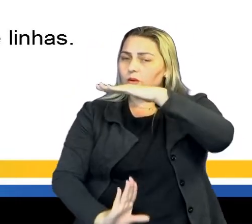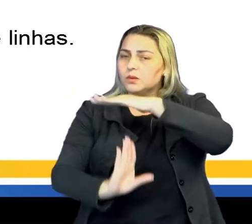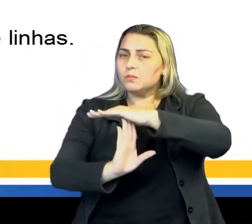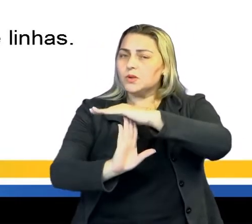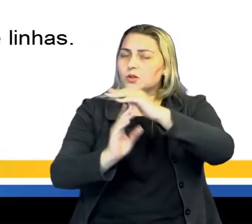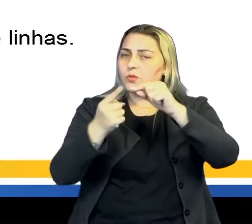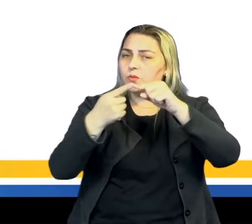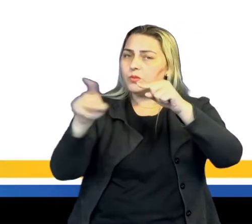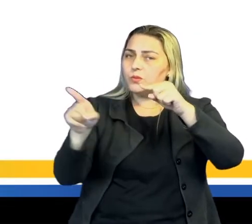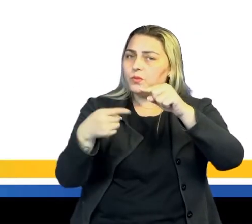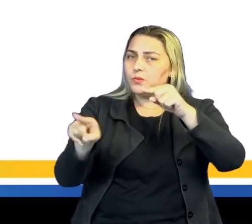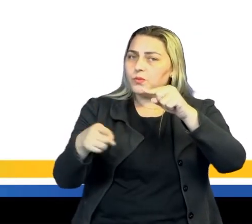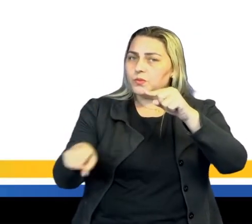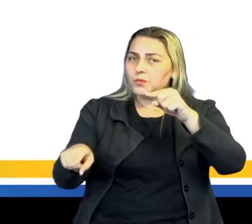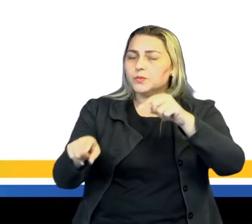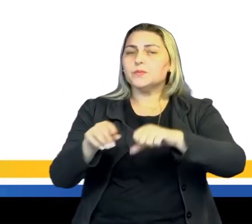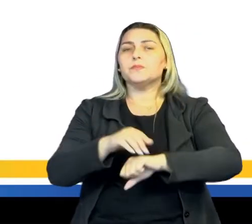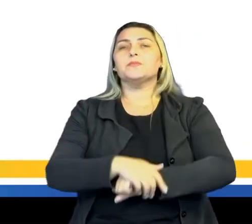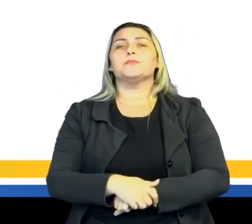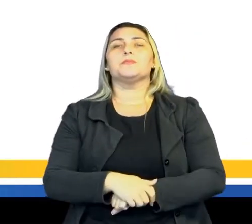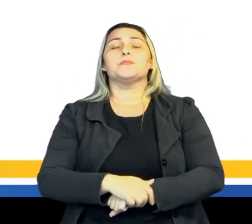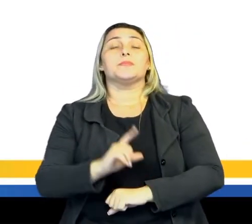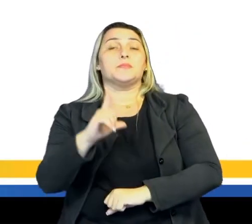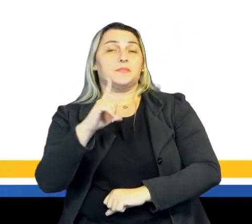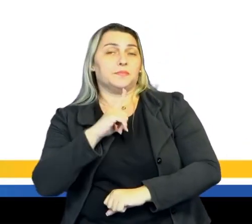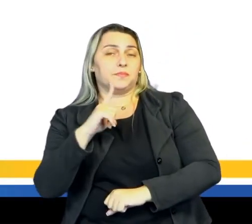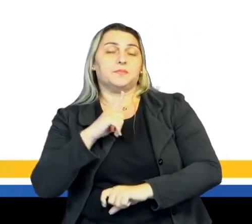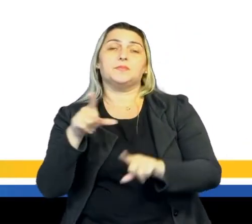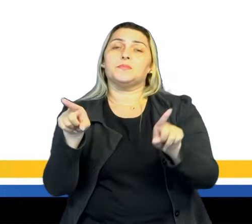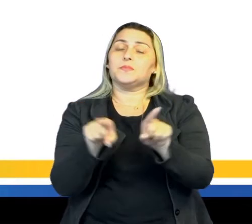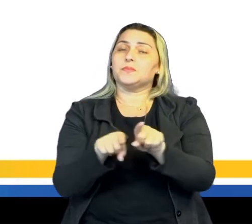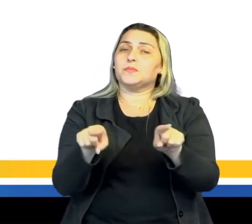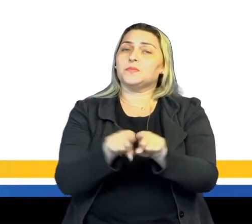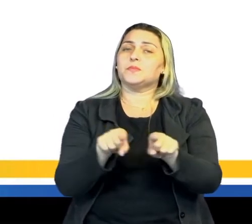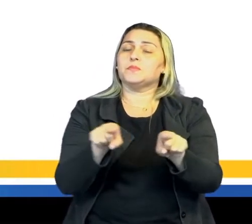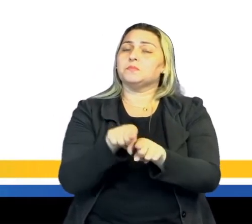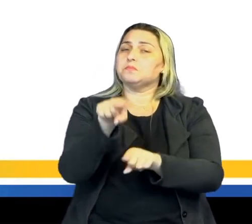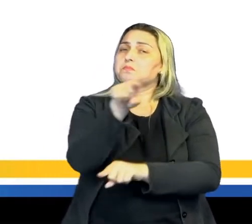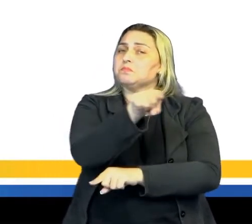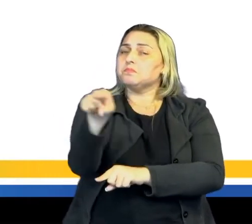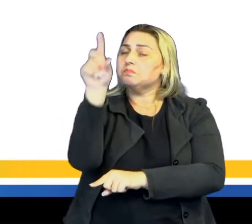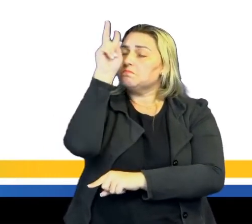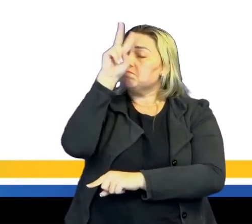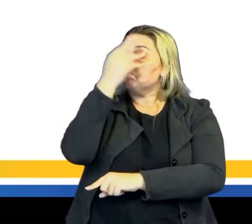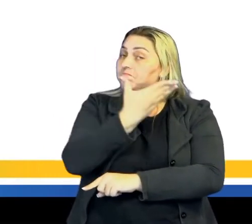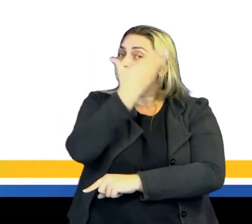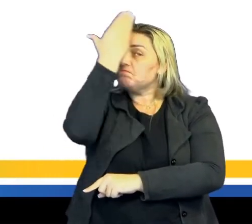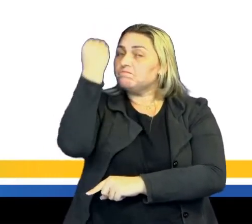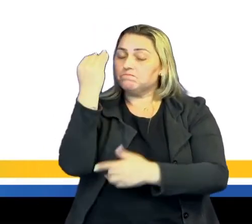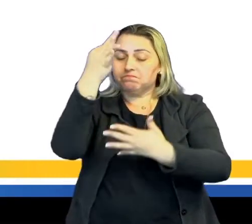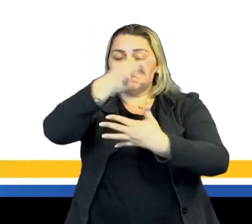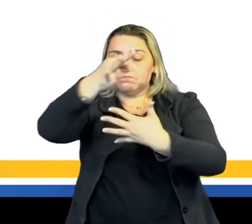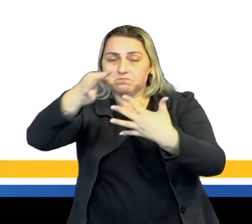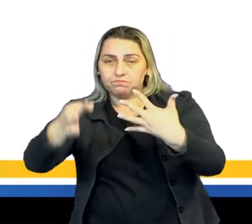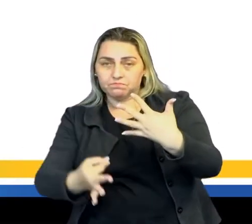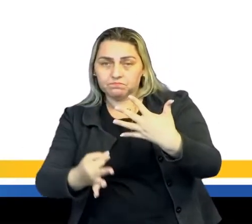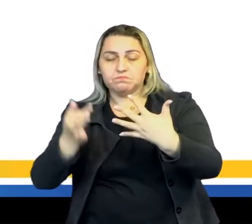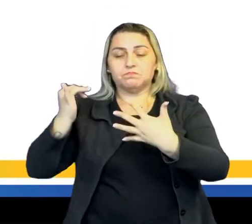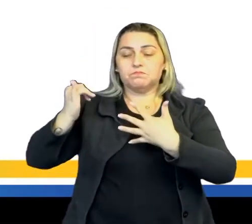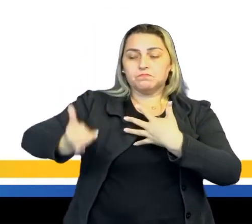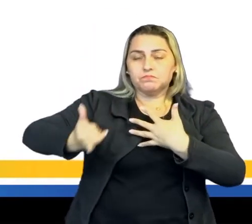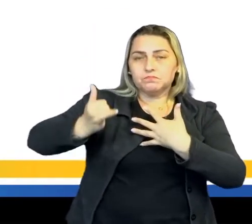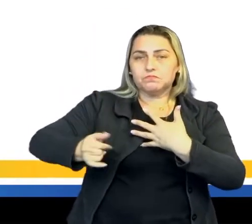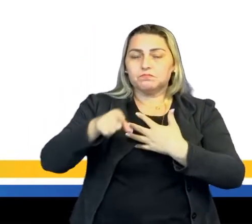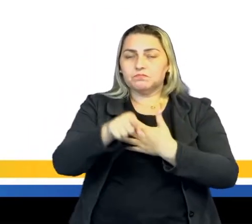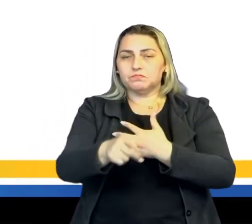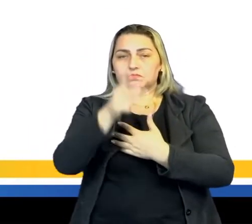de linhas. Nós temos aí para você lembrar e não esquecer dos elementos da narrativa,